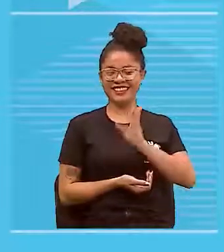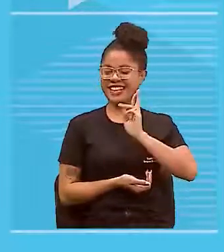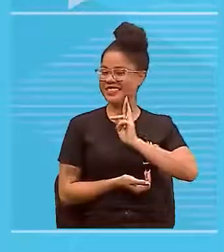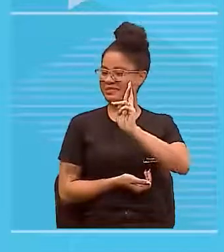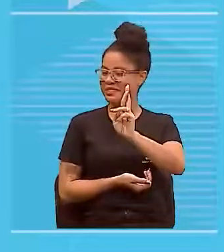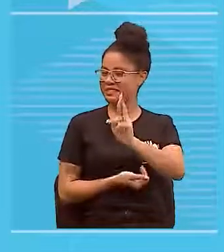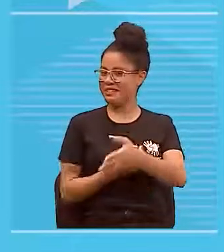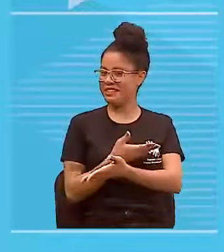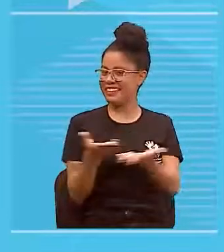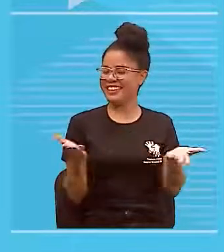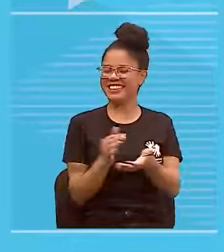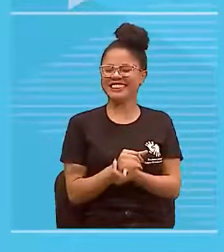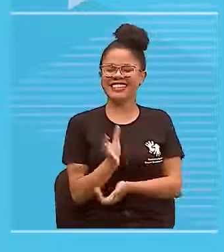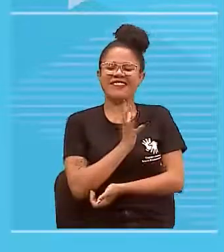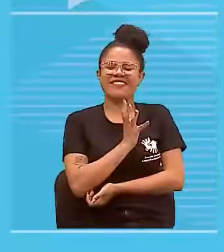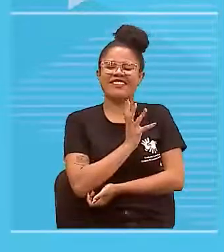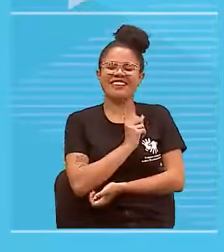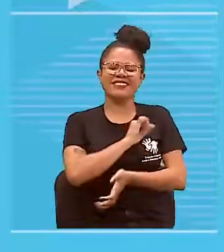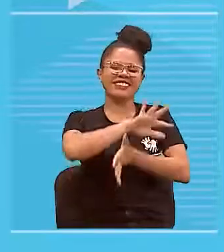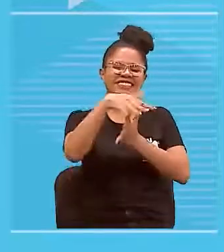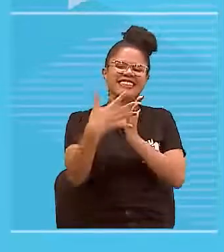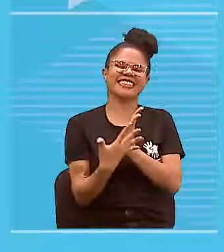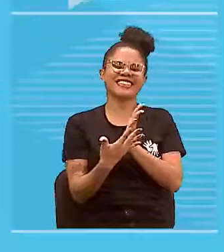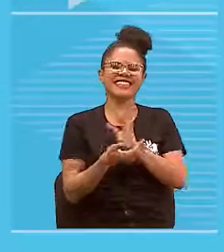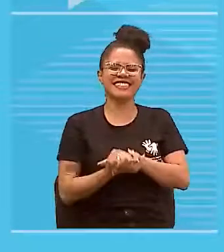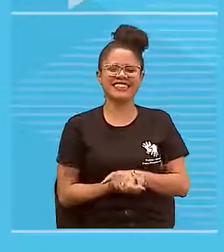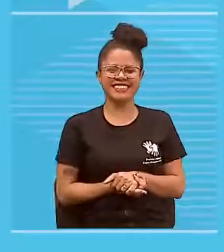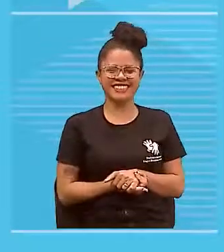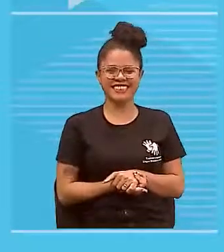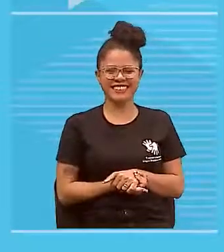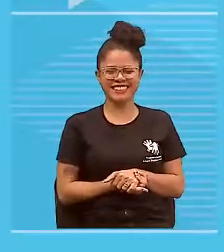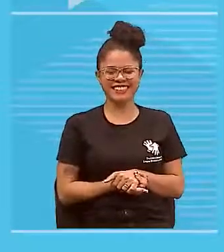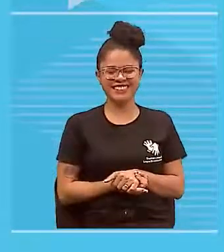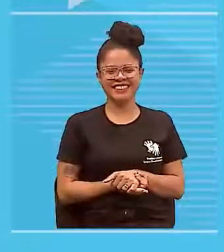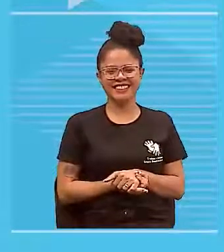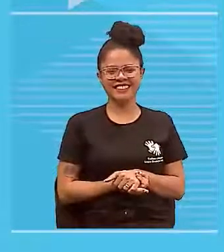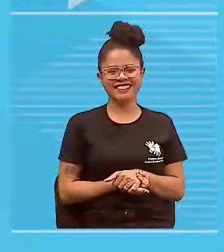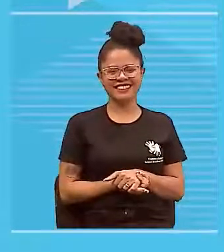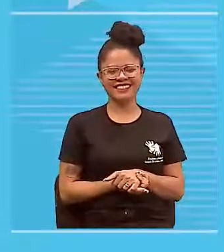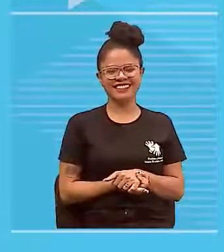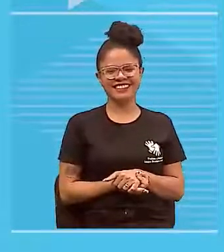deu uma resposta aqui eu amo o que eu faço muito bem